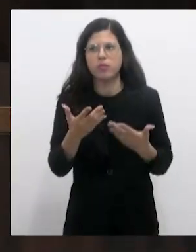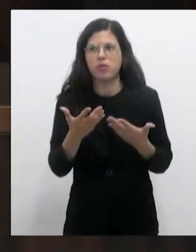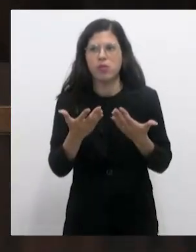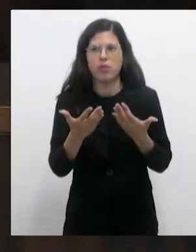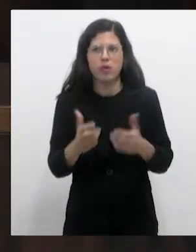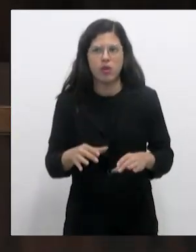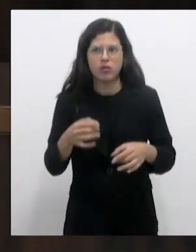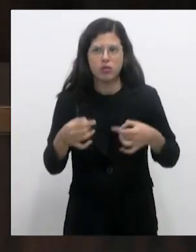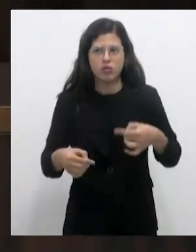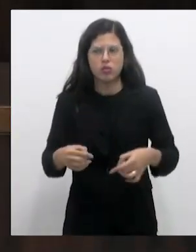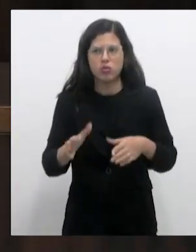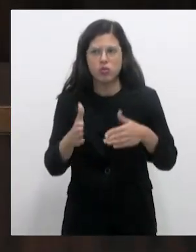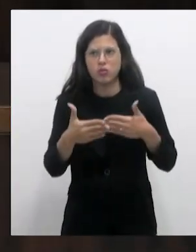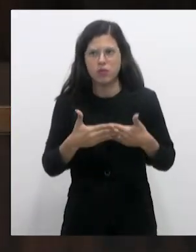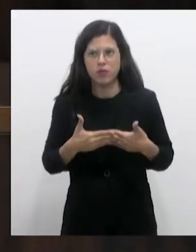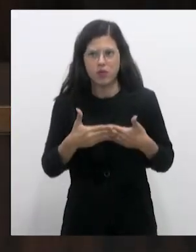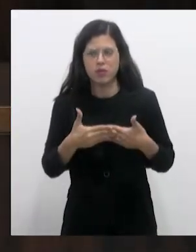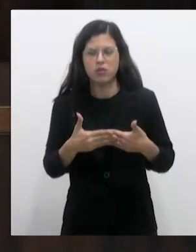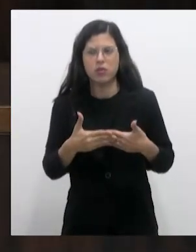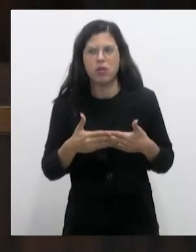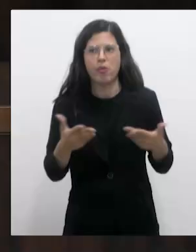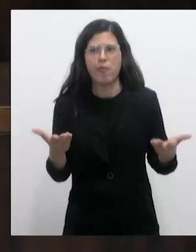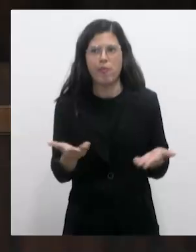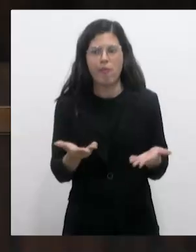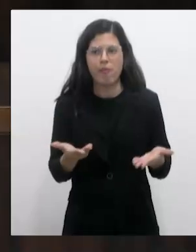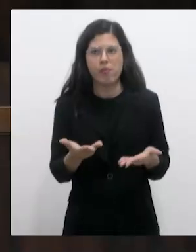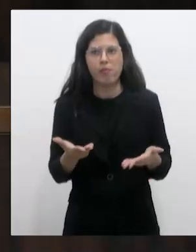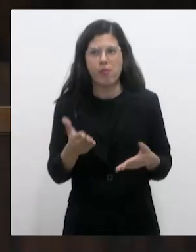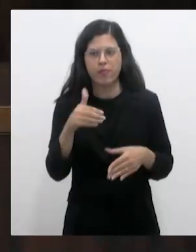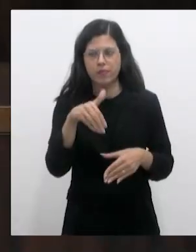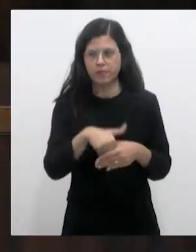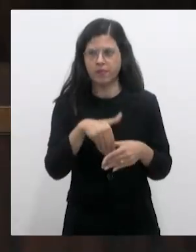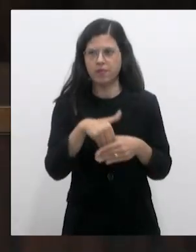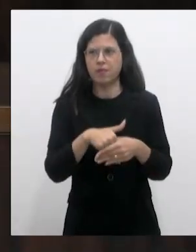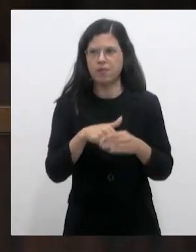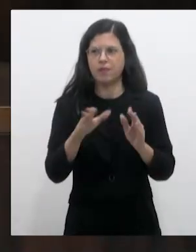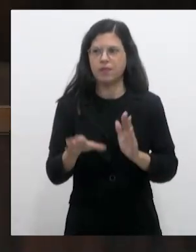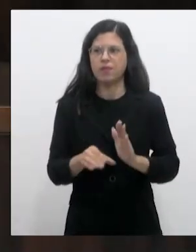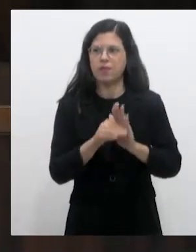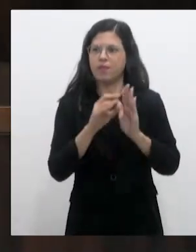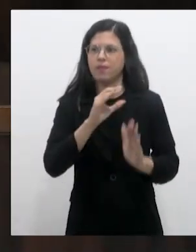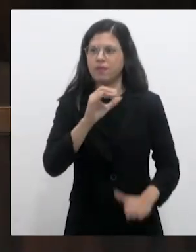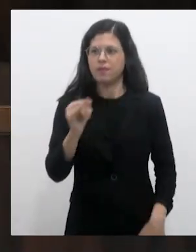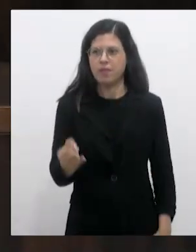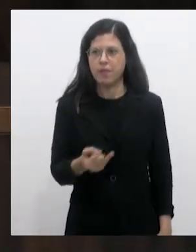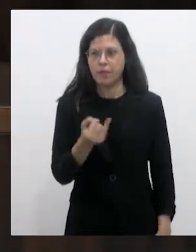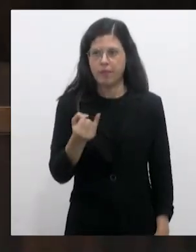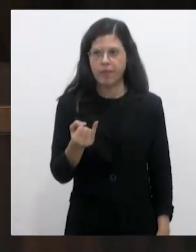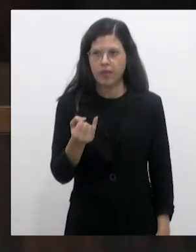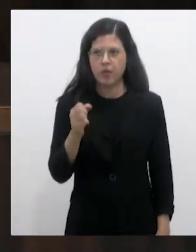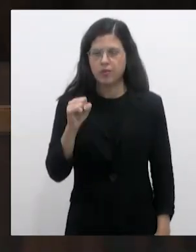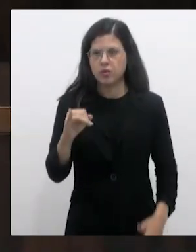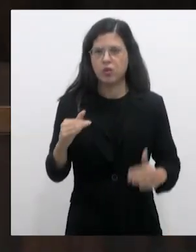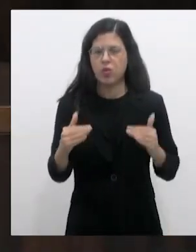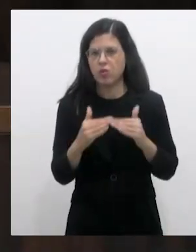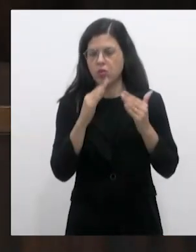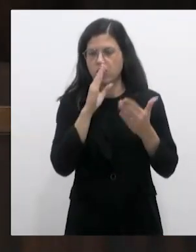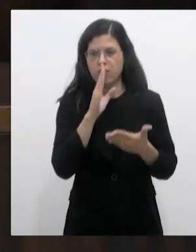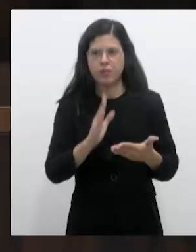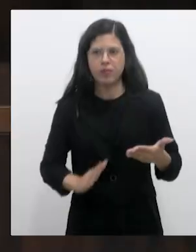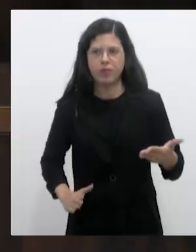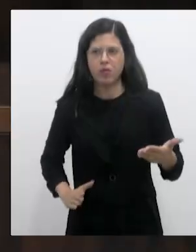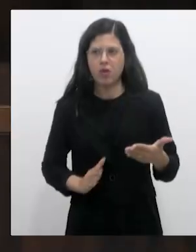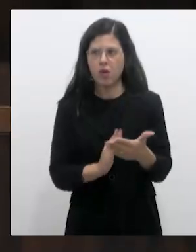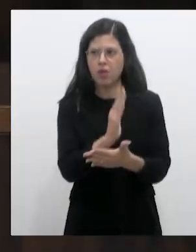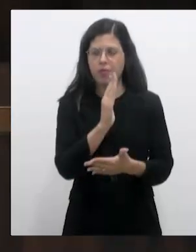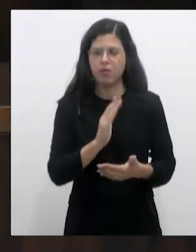quem queira discutir, é encerrada a discussão. Em votação, as emendas da CCJ. Os senhores que aprovam permaneçam